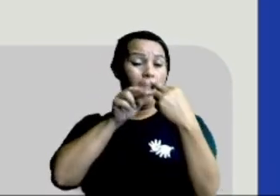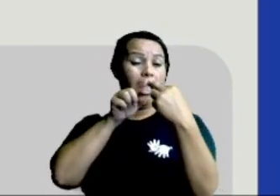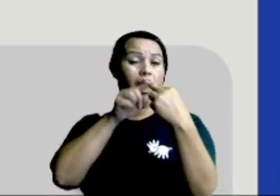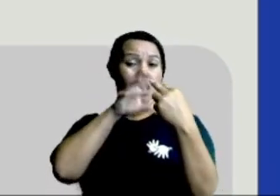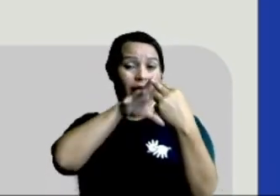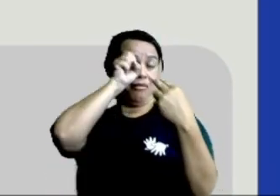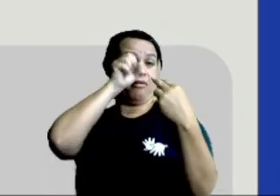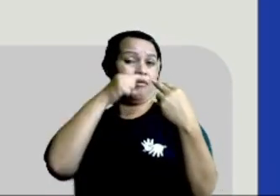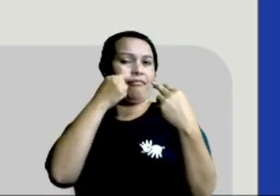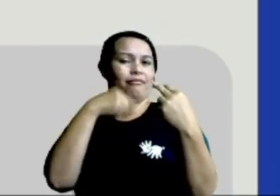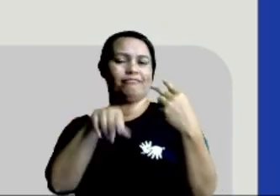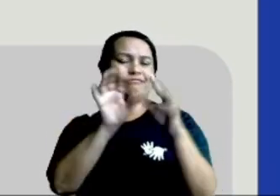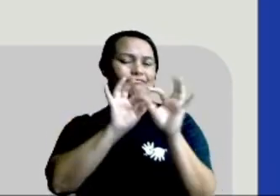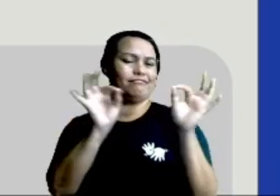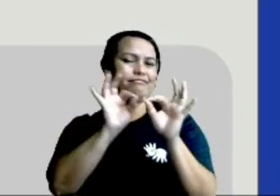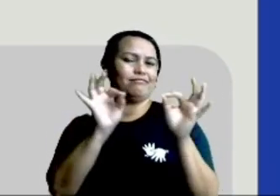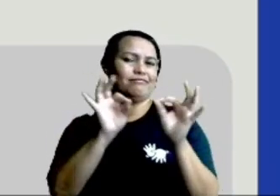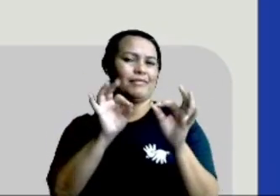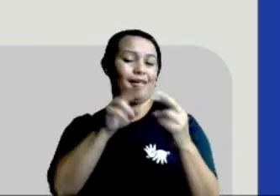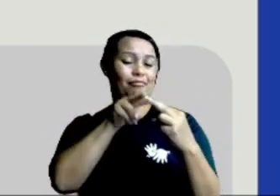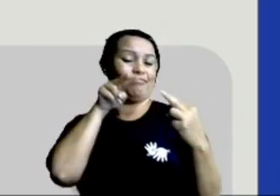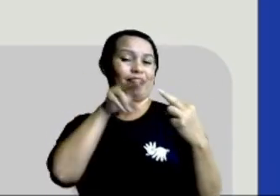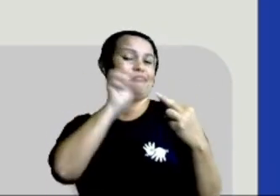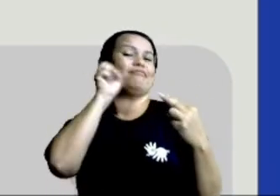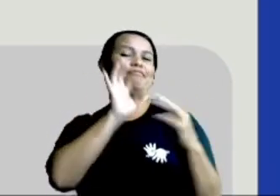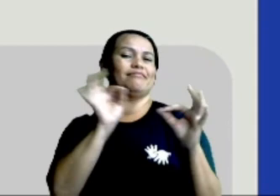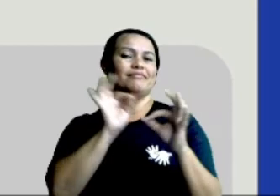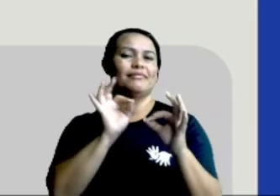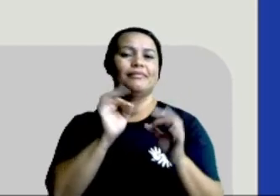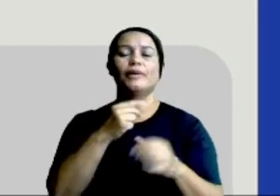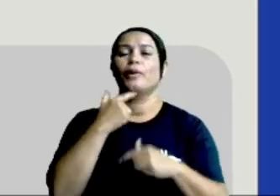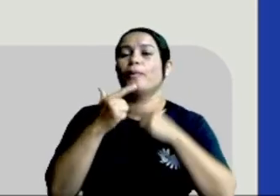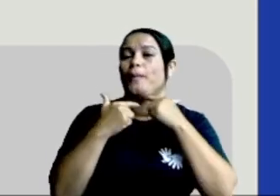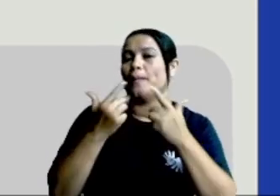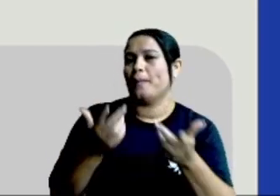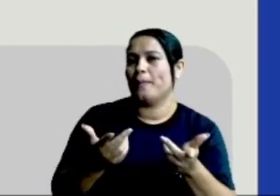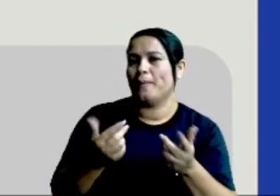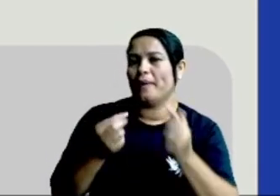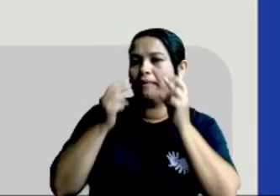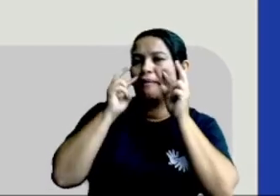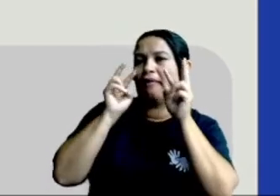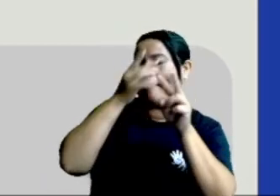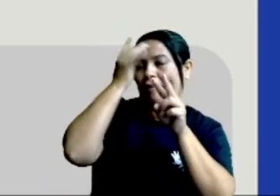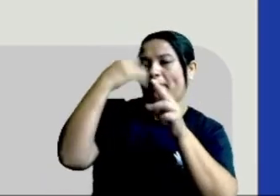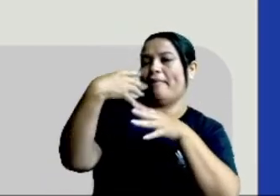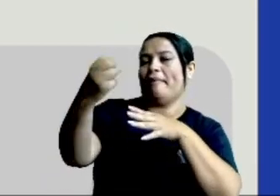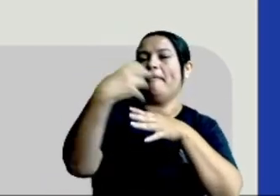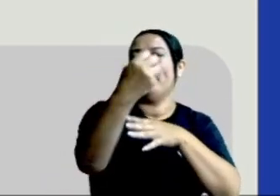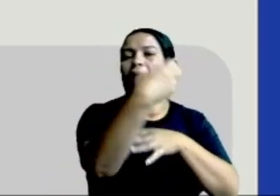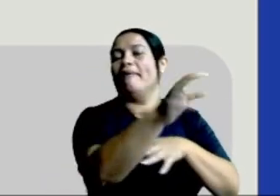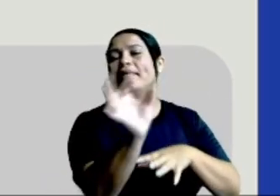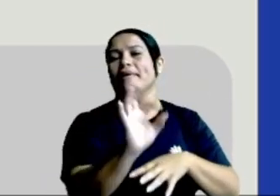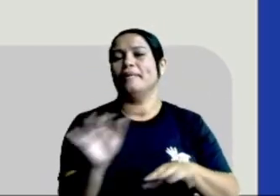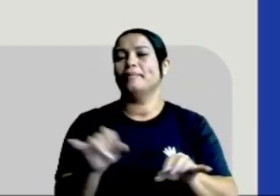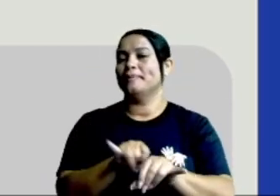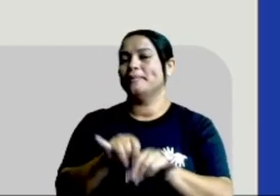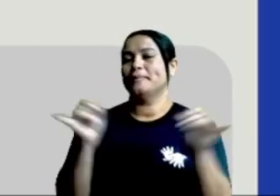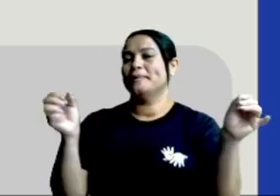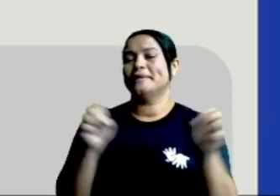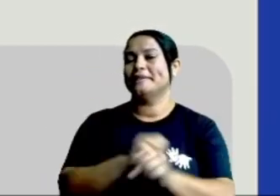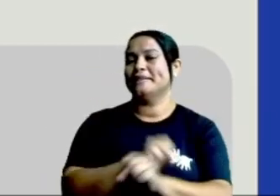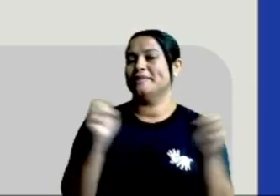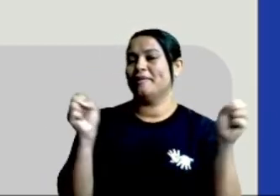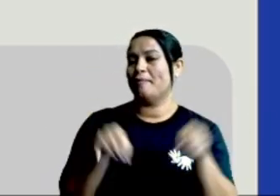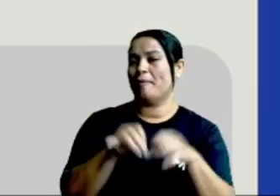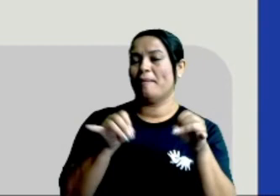gente. Então, o tersol ele não é transmissível. Você não vai transmitir tersol para ninguém olhando para ela. Você pode